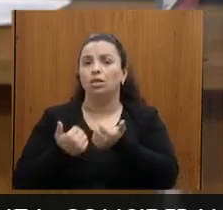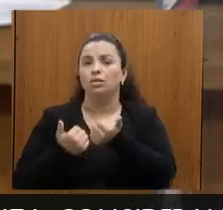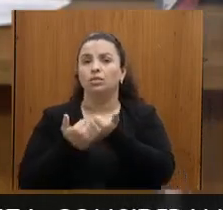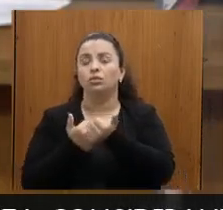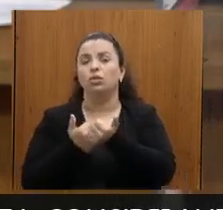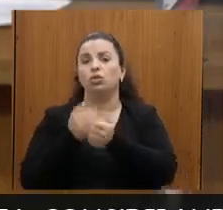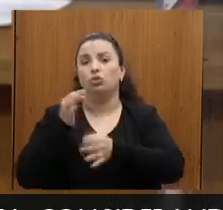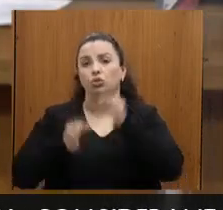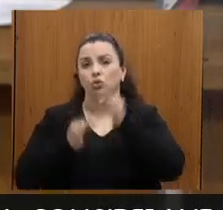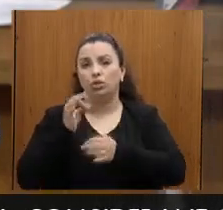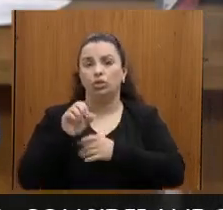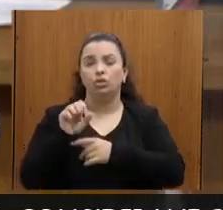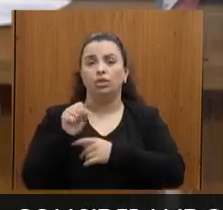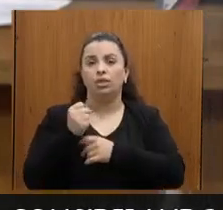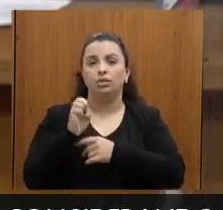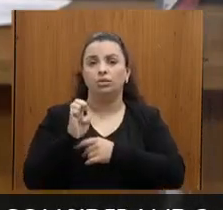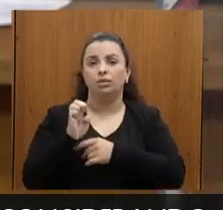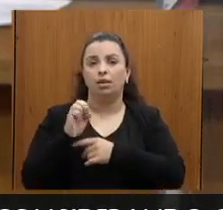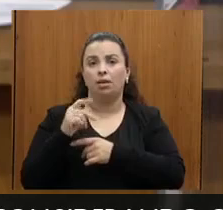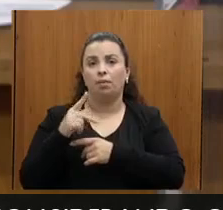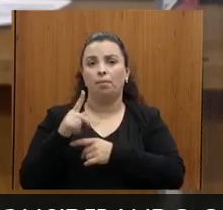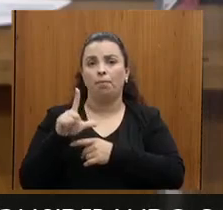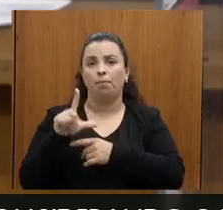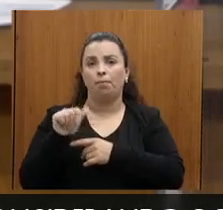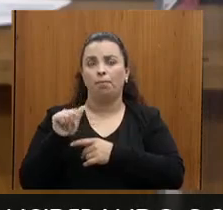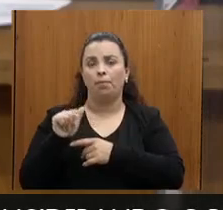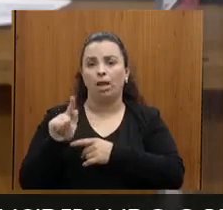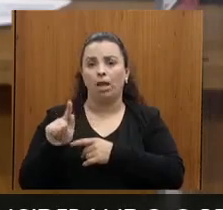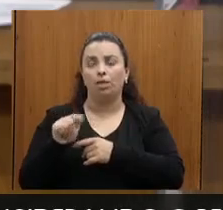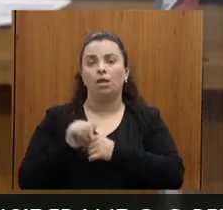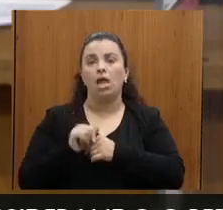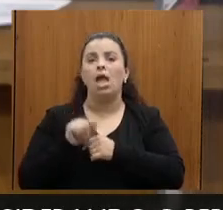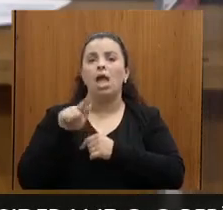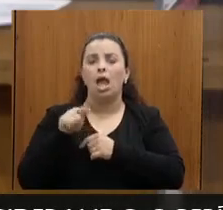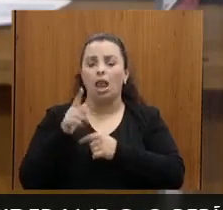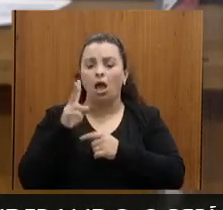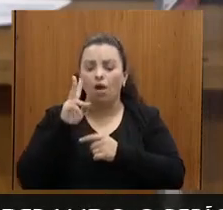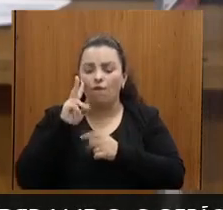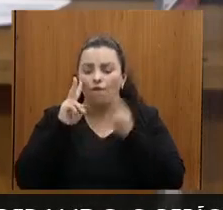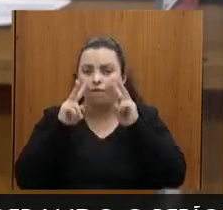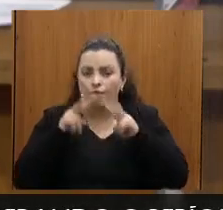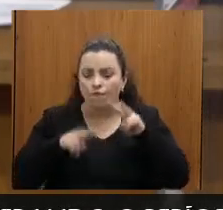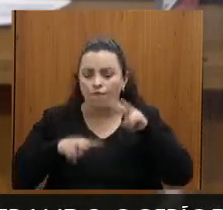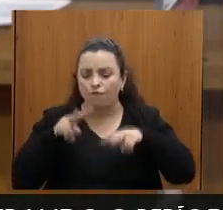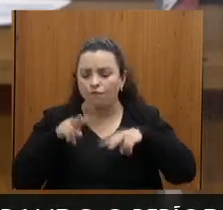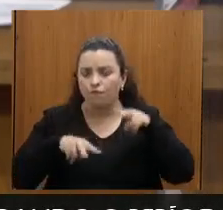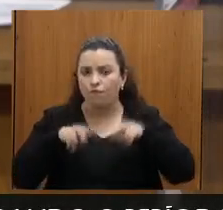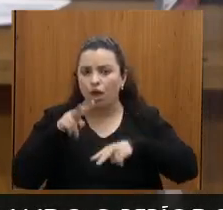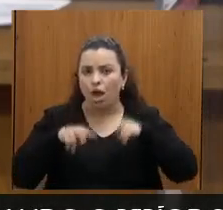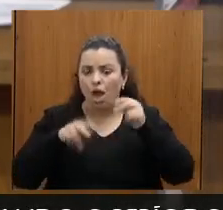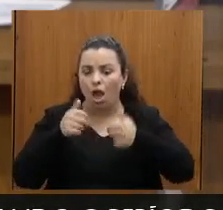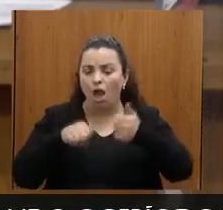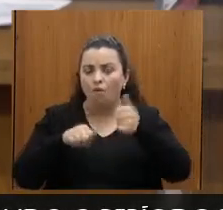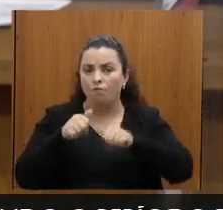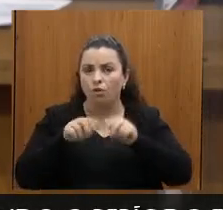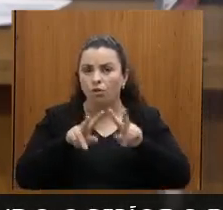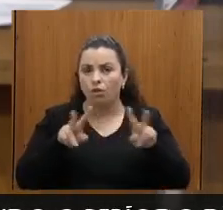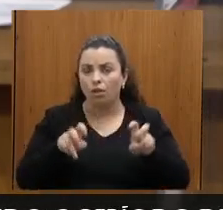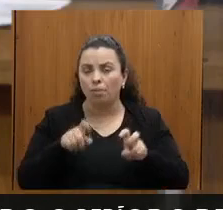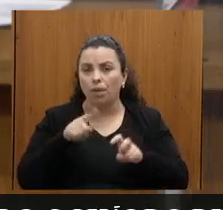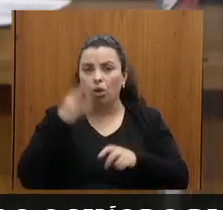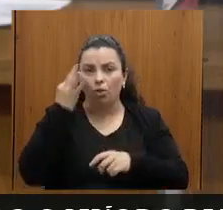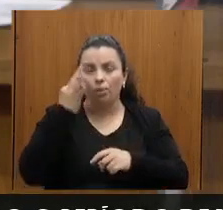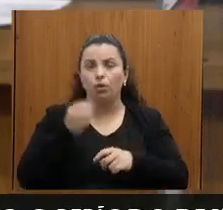CEPLAG, a assessoria jurídica da CEPLAG revisitou o tema e teve um entendimento jurídico de que a resolução